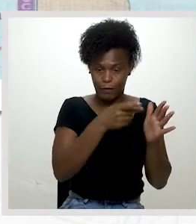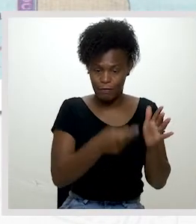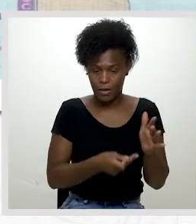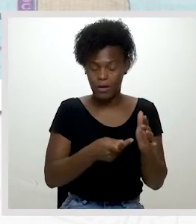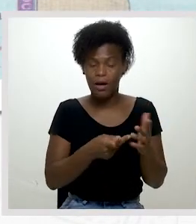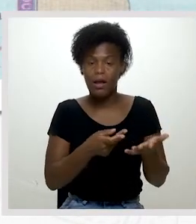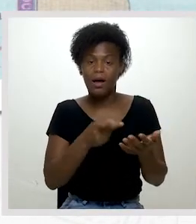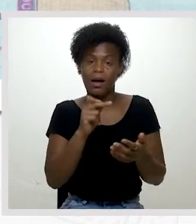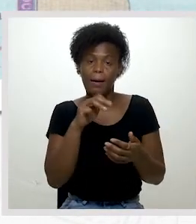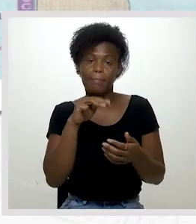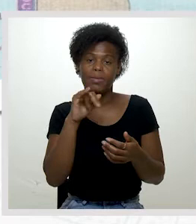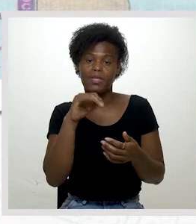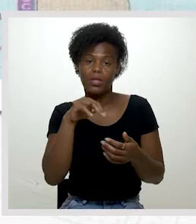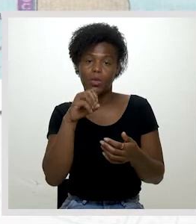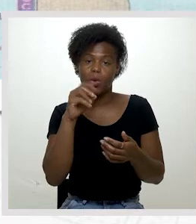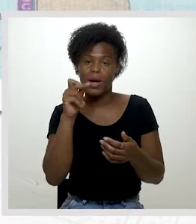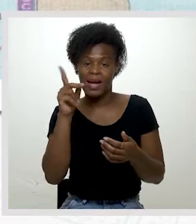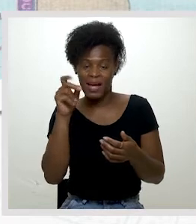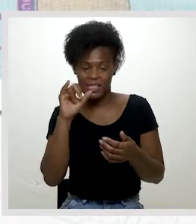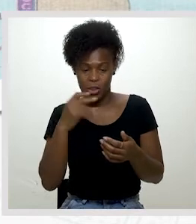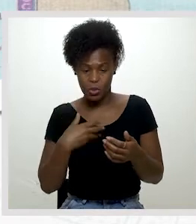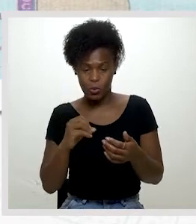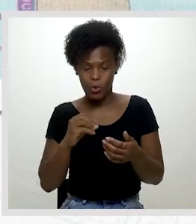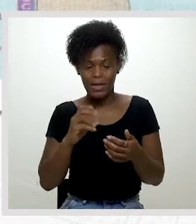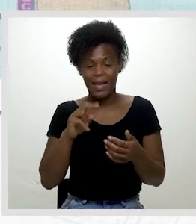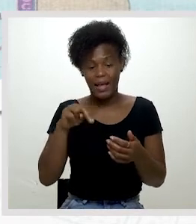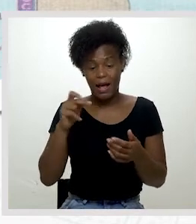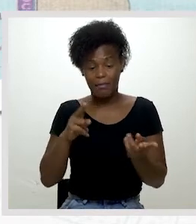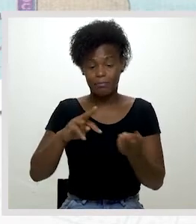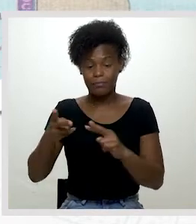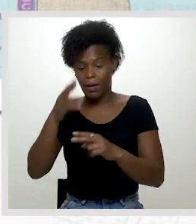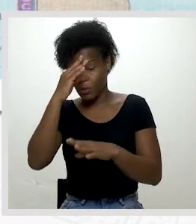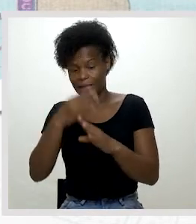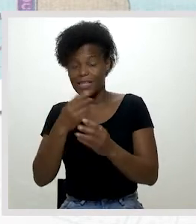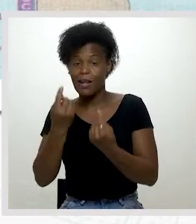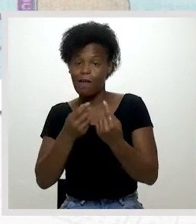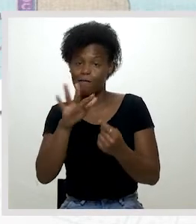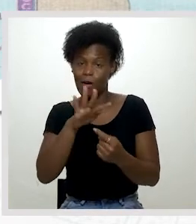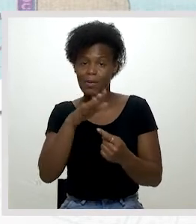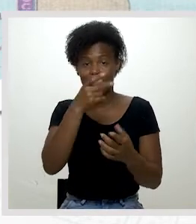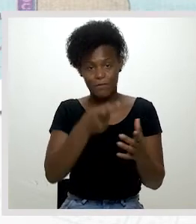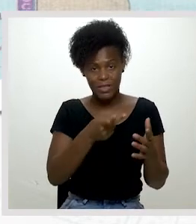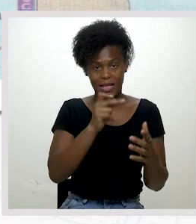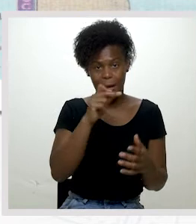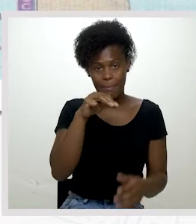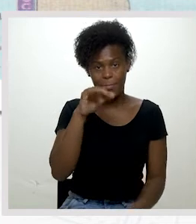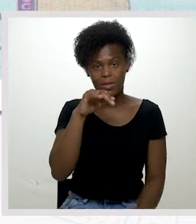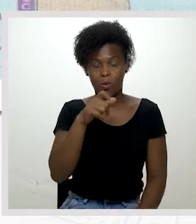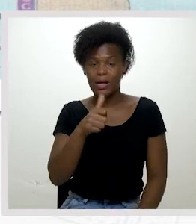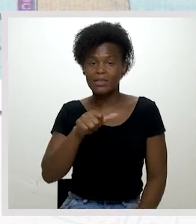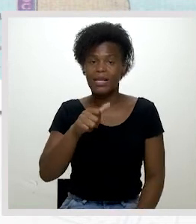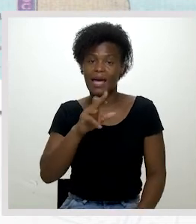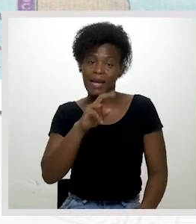um aminoácido à molécula de RNA de transferência. Ela acontece de seguinte forma. A fixação do aminoácido sobre o